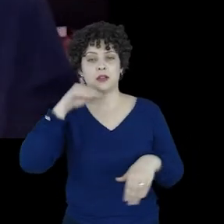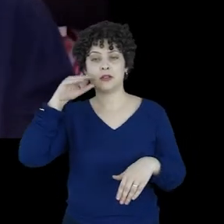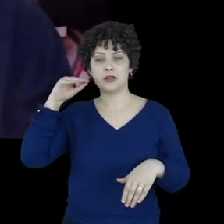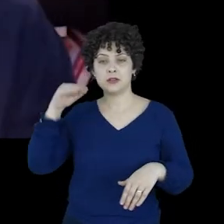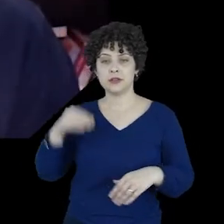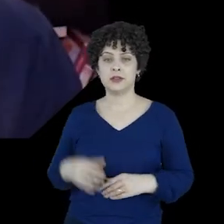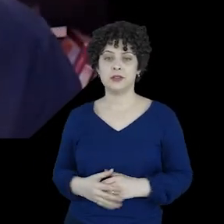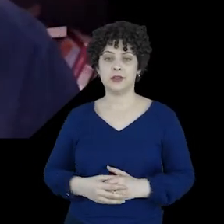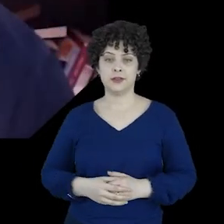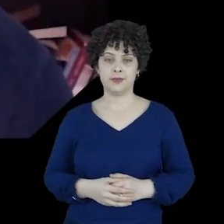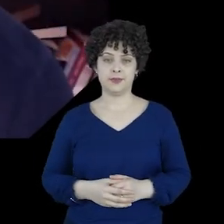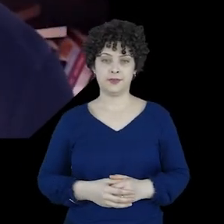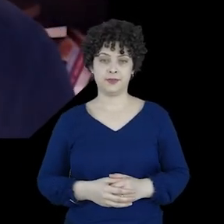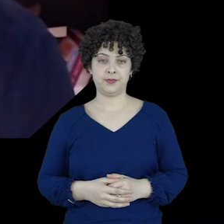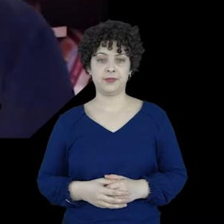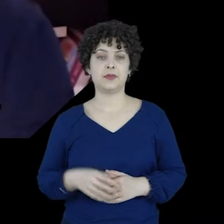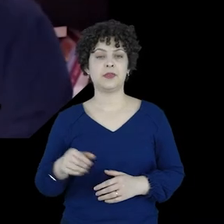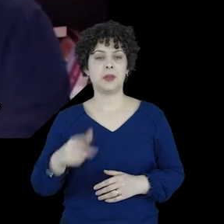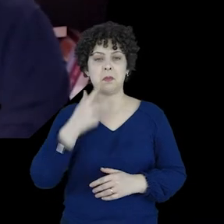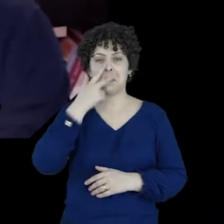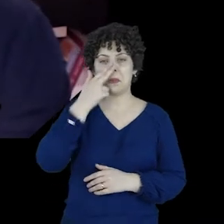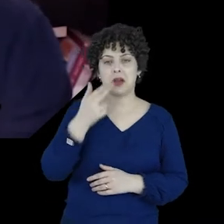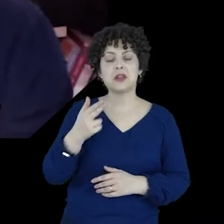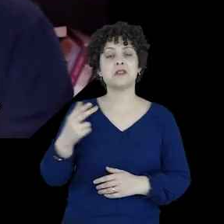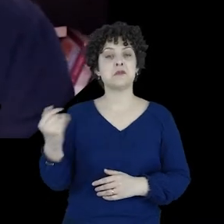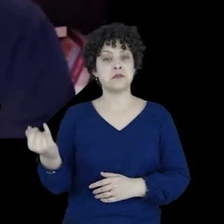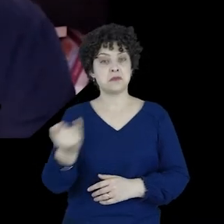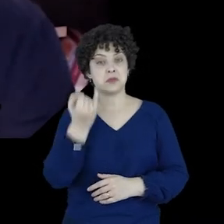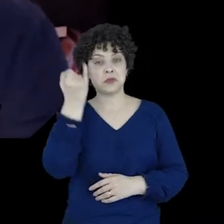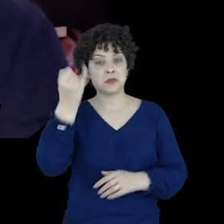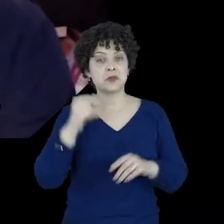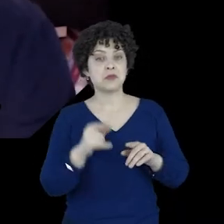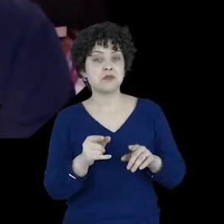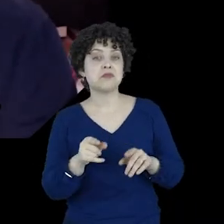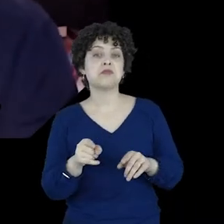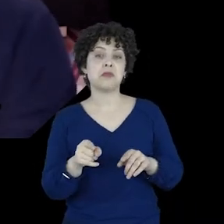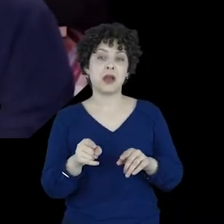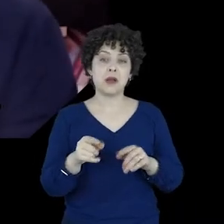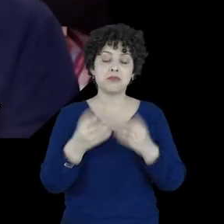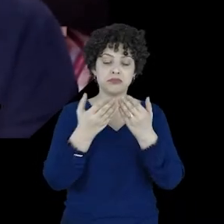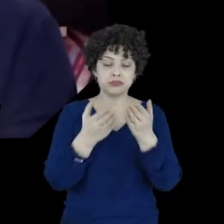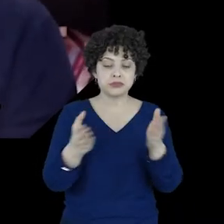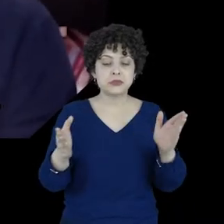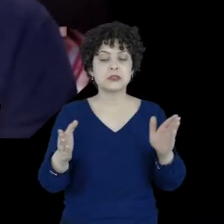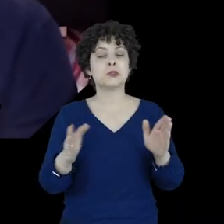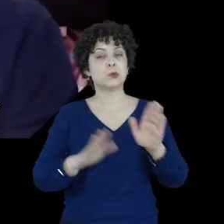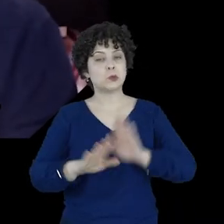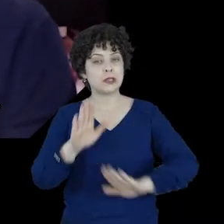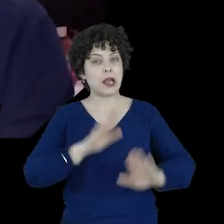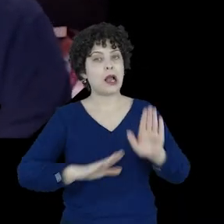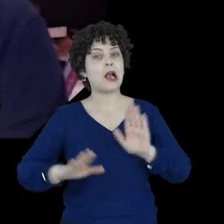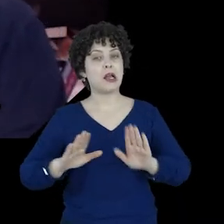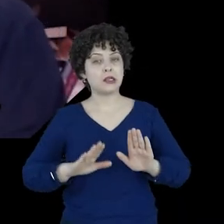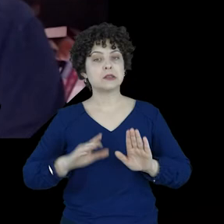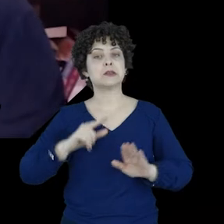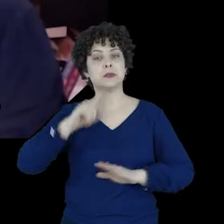crianças e adolescentes, que me parecem muito relevantes e que, de alguma forma, abrem precedentes.